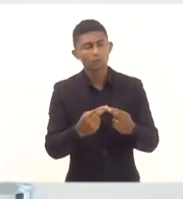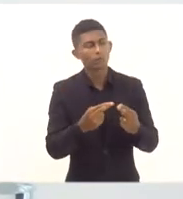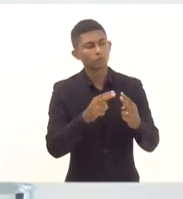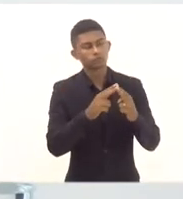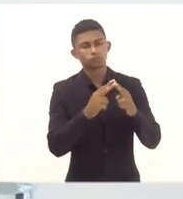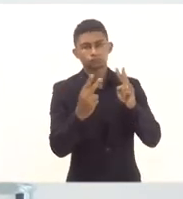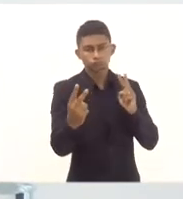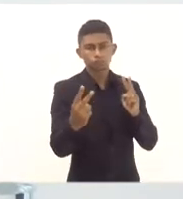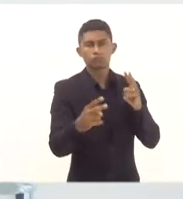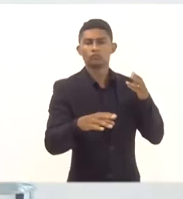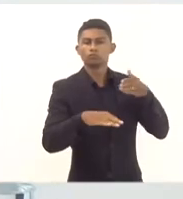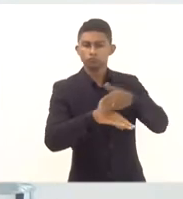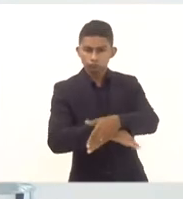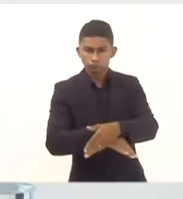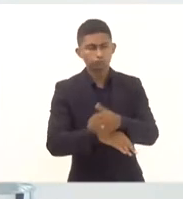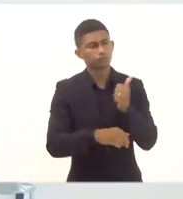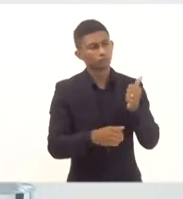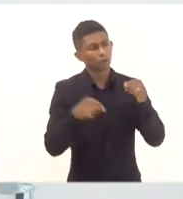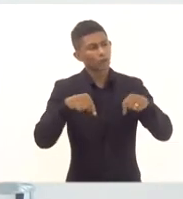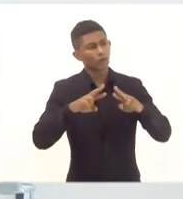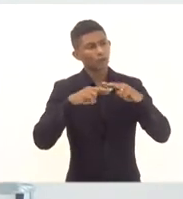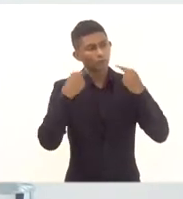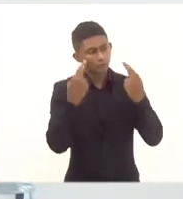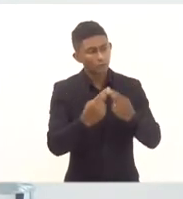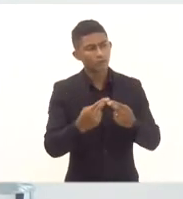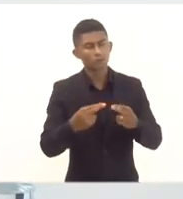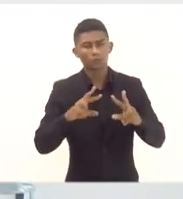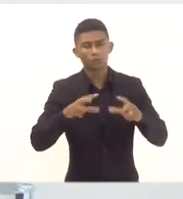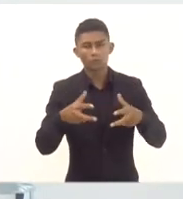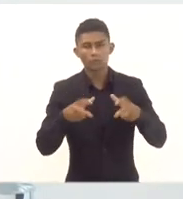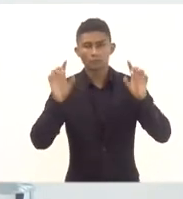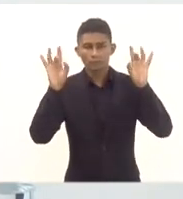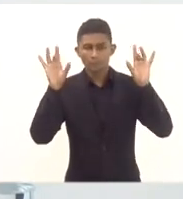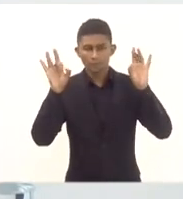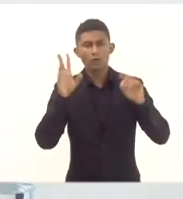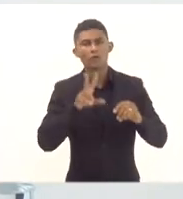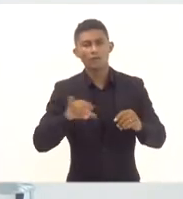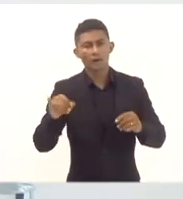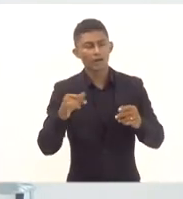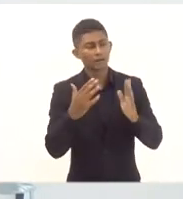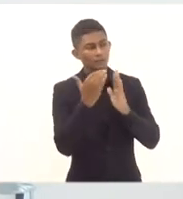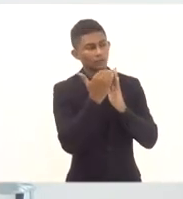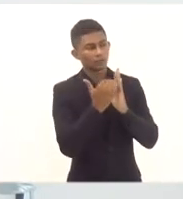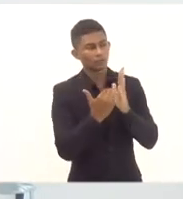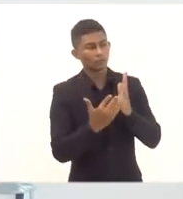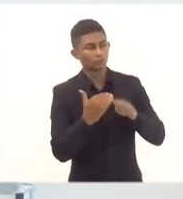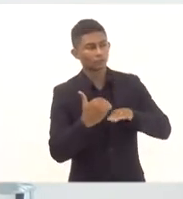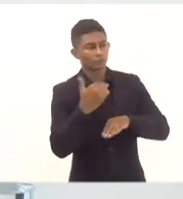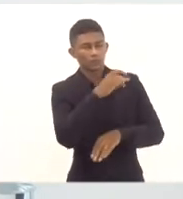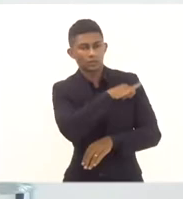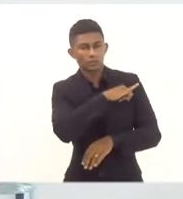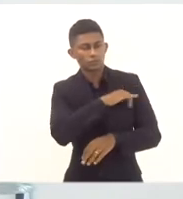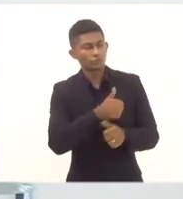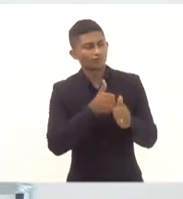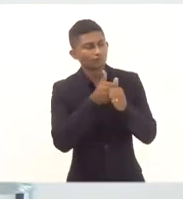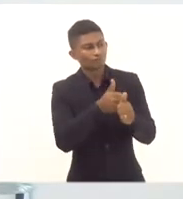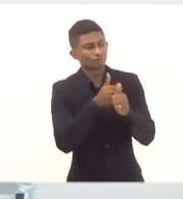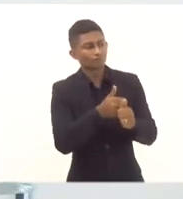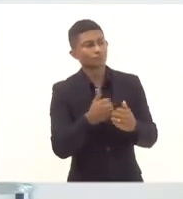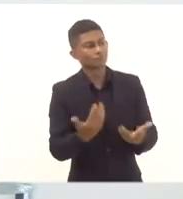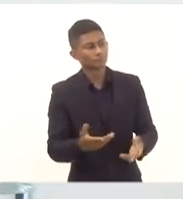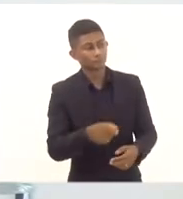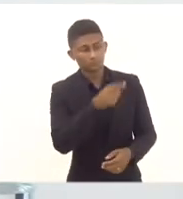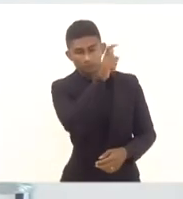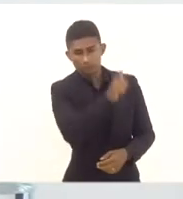é da comissão o que vai acompanhar execução do super RJ e portanto se o secretário